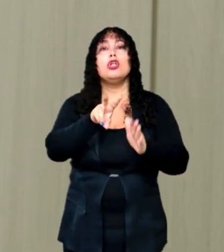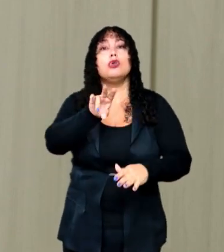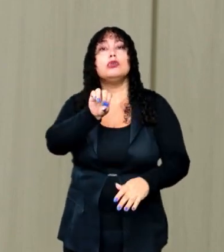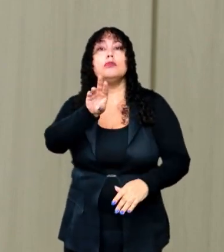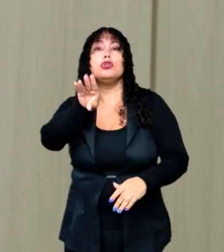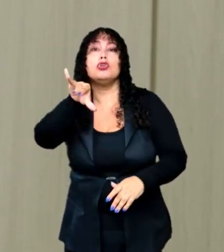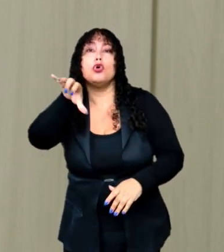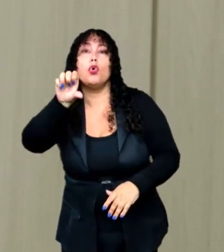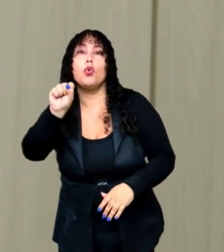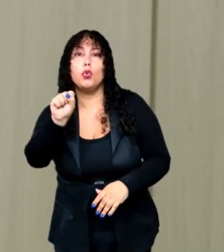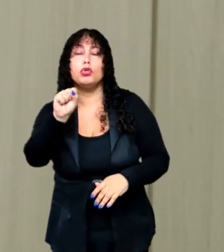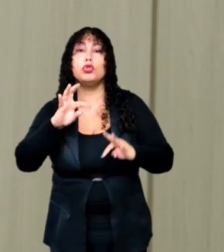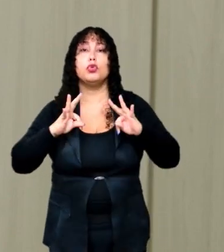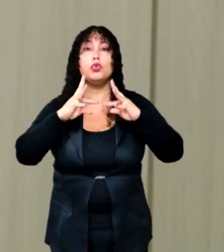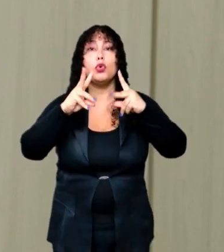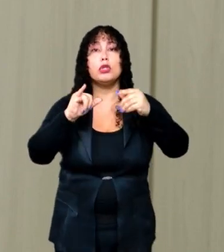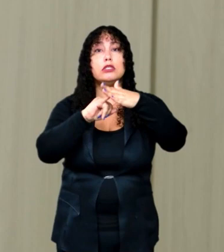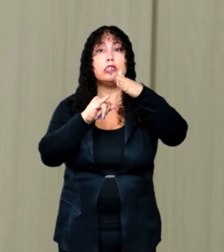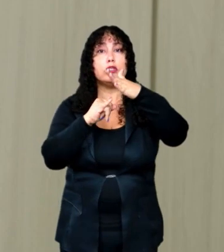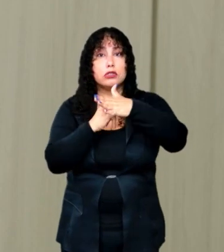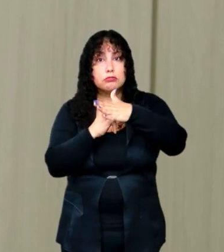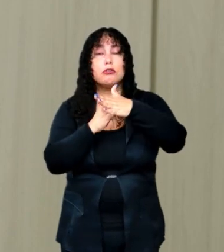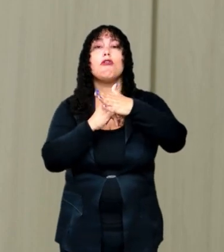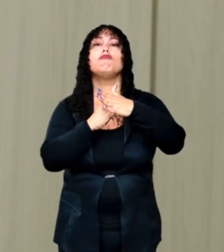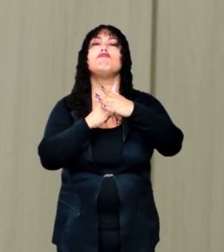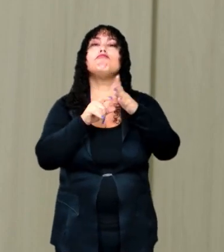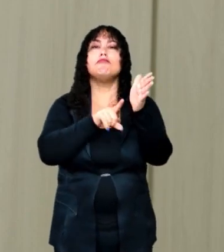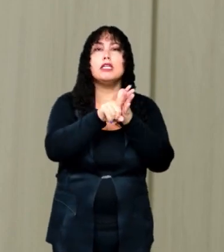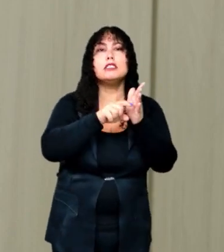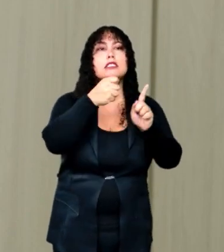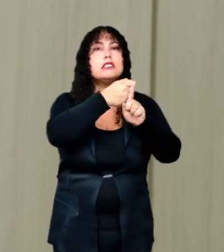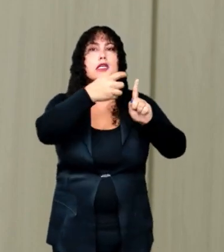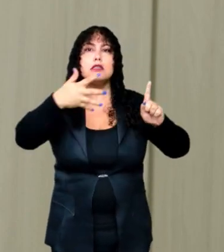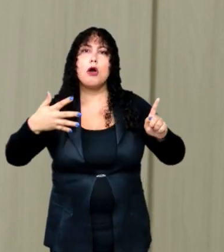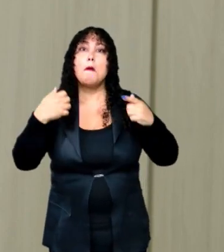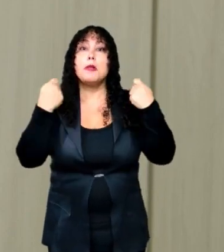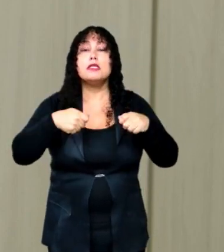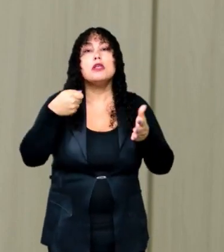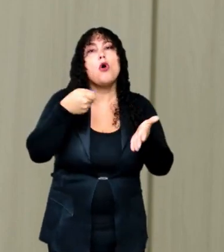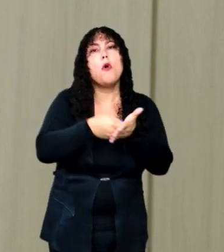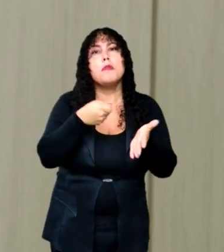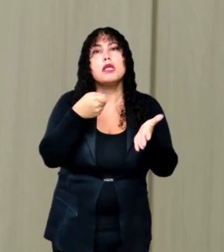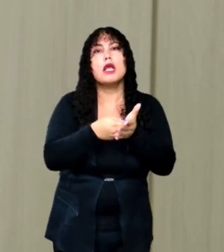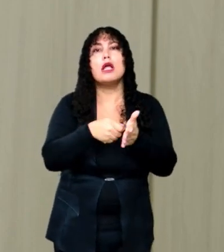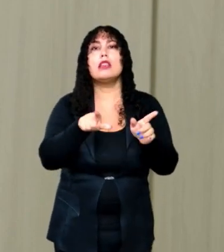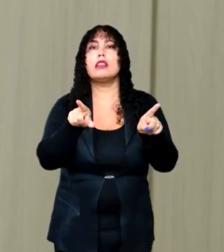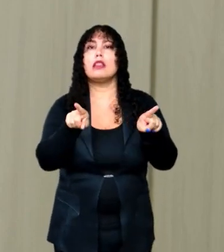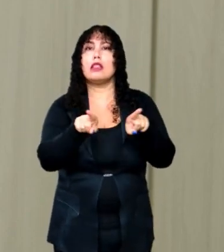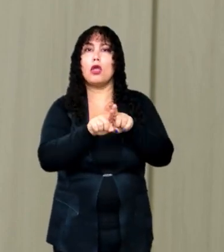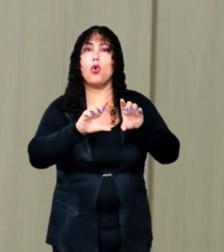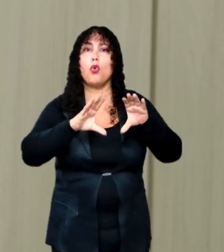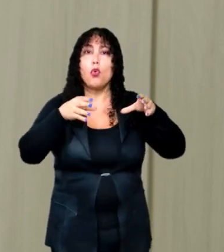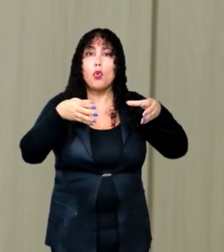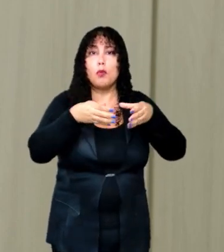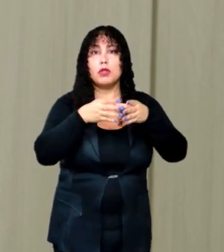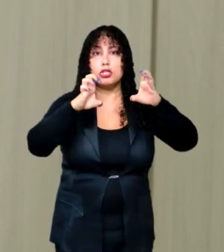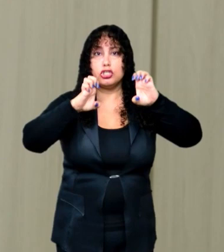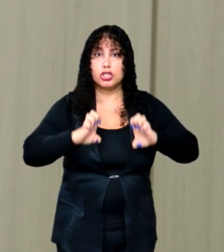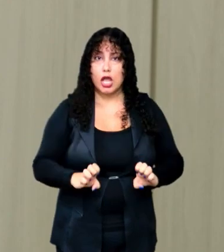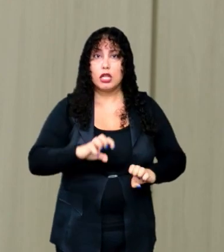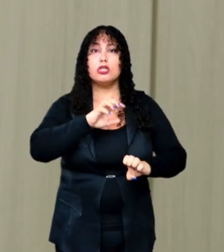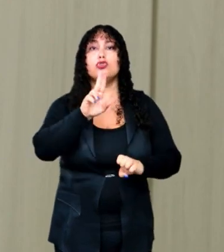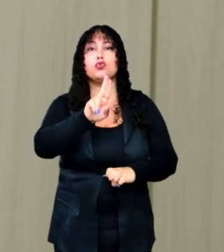fala que toda instituição de ensino, pesquisa e extensão precisa, obrigatoriamente, ter um comitê de ética de utilização de